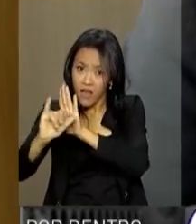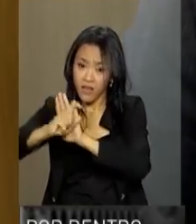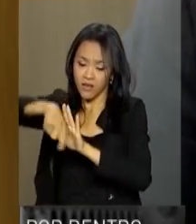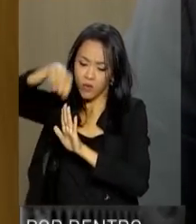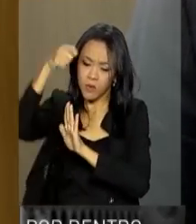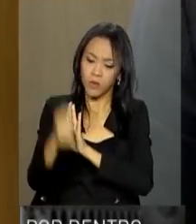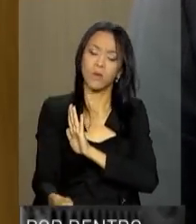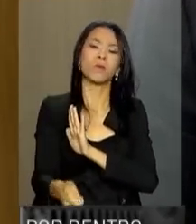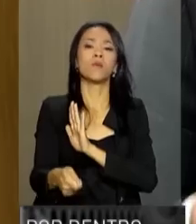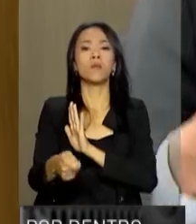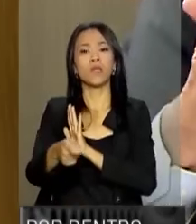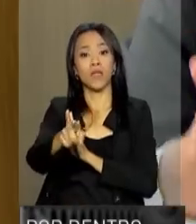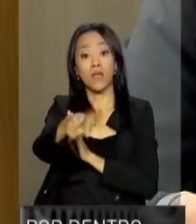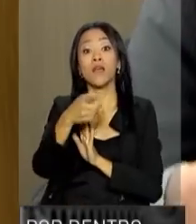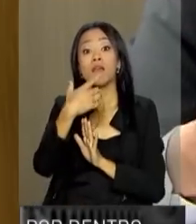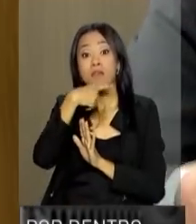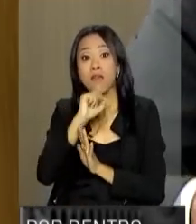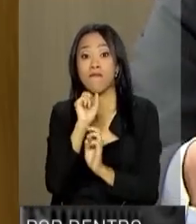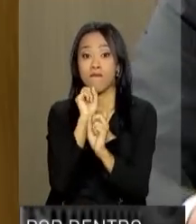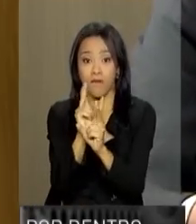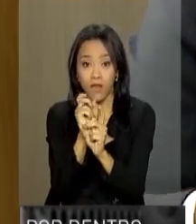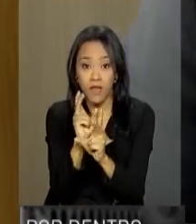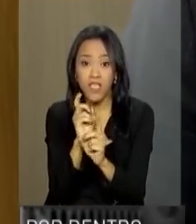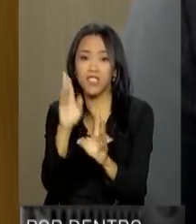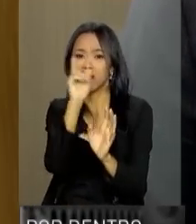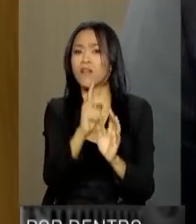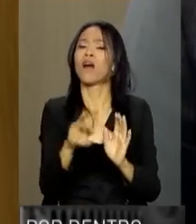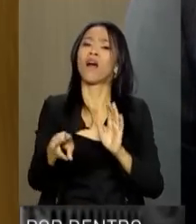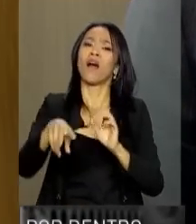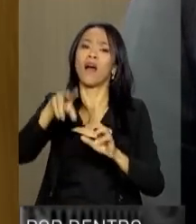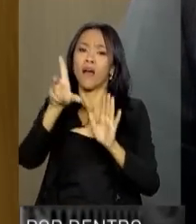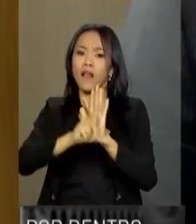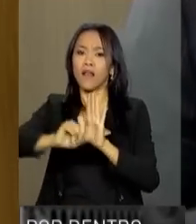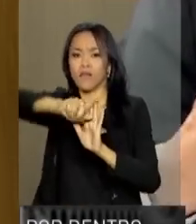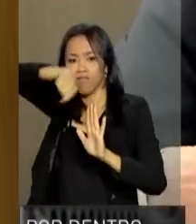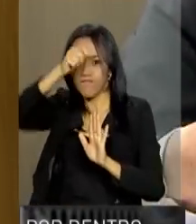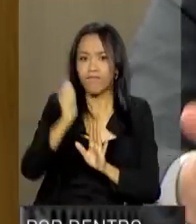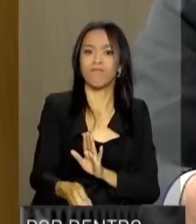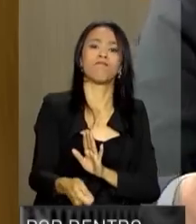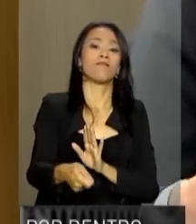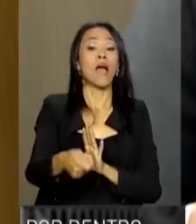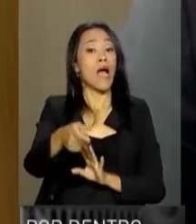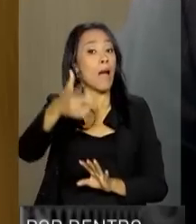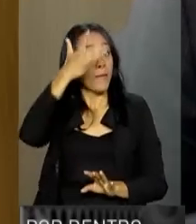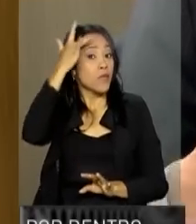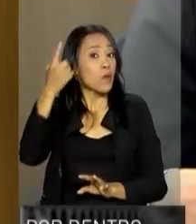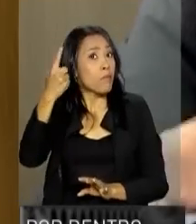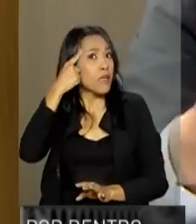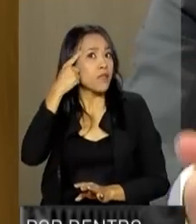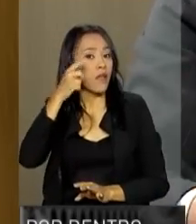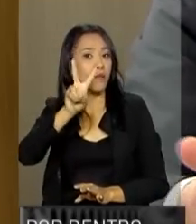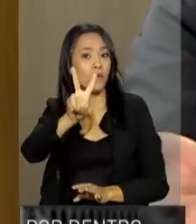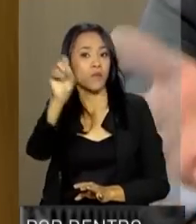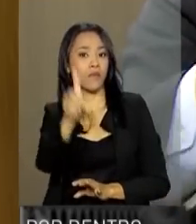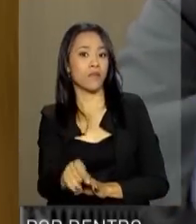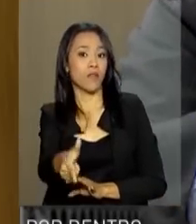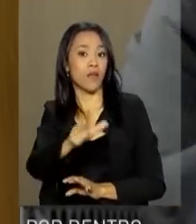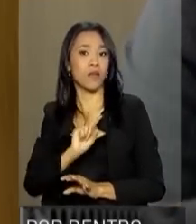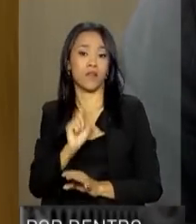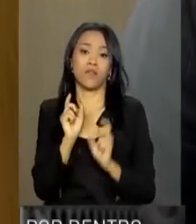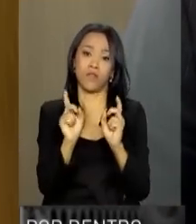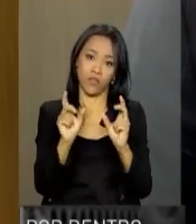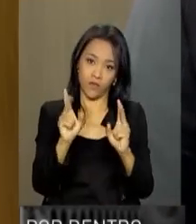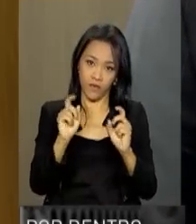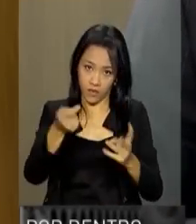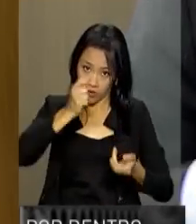pena por tráfico de drogas nem fazer com que as pessoas pensem duas vezes antes de vender droga ou que fiquem fora da